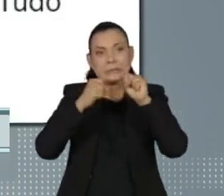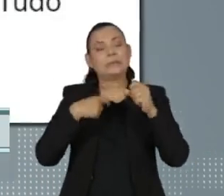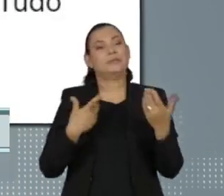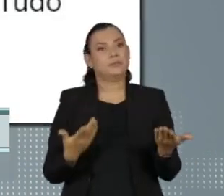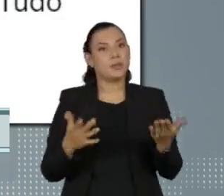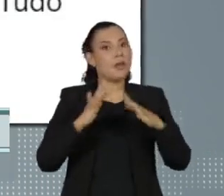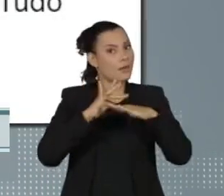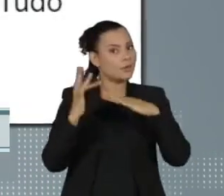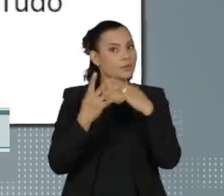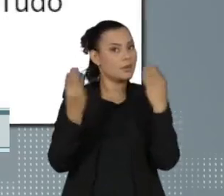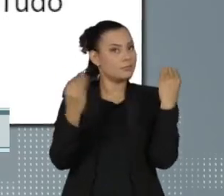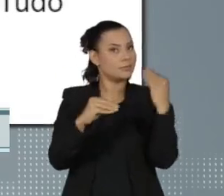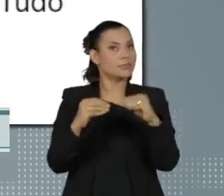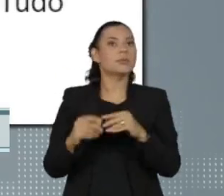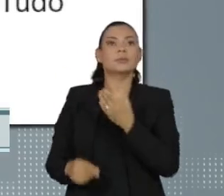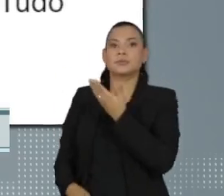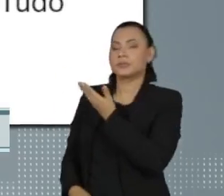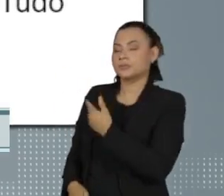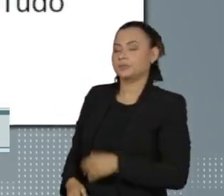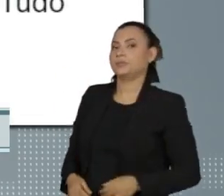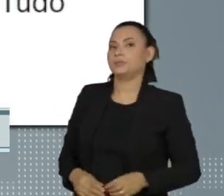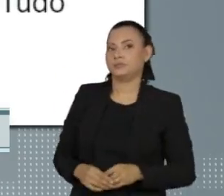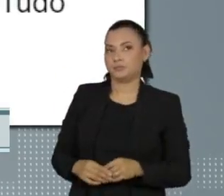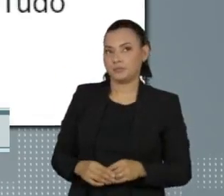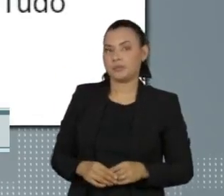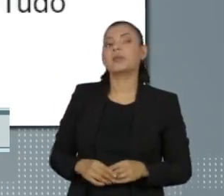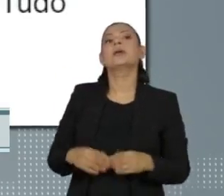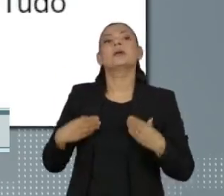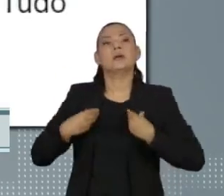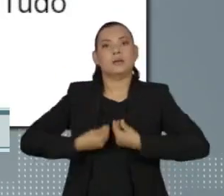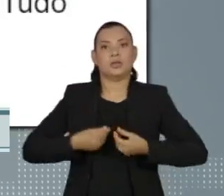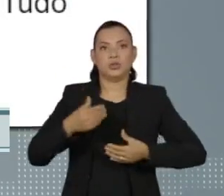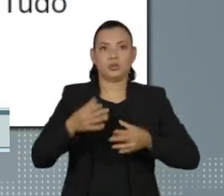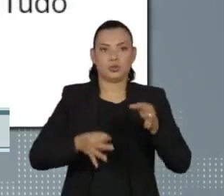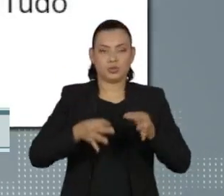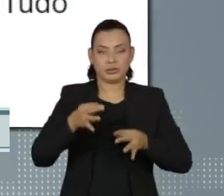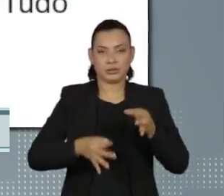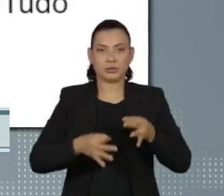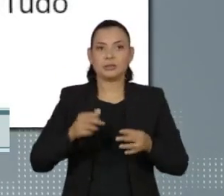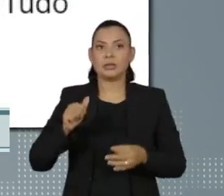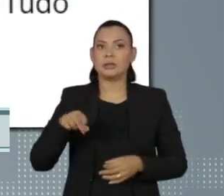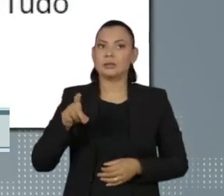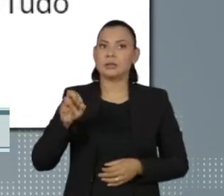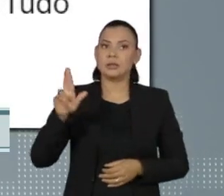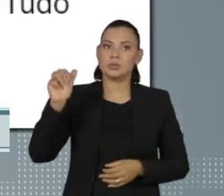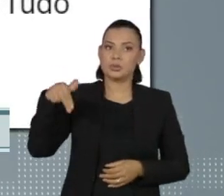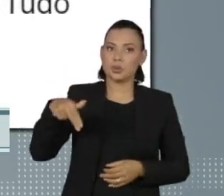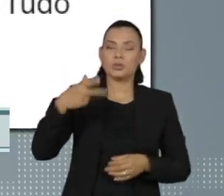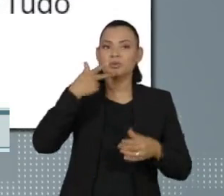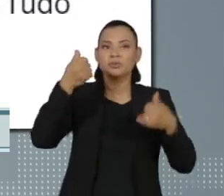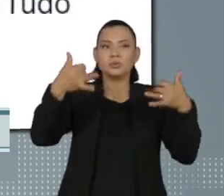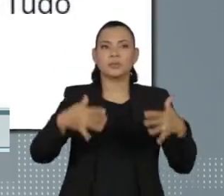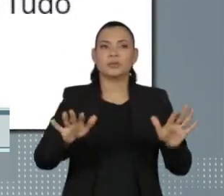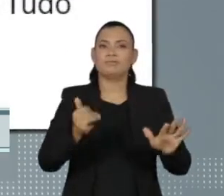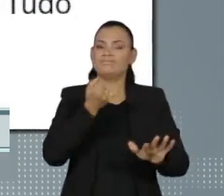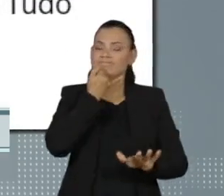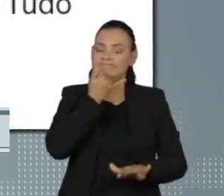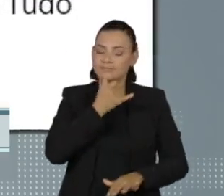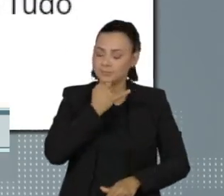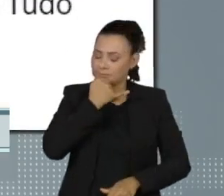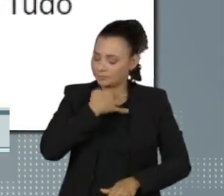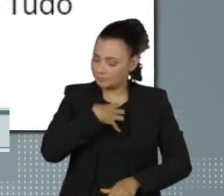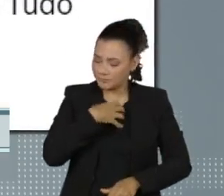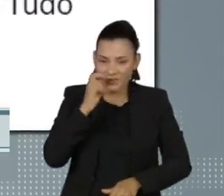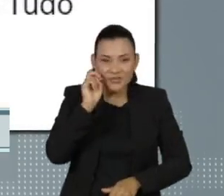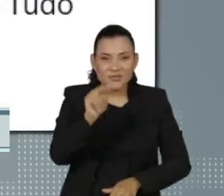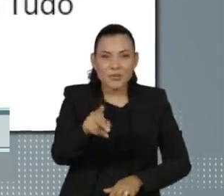pelas redes sociais o ministro da Justiça Anderson Torres disse que Nada justifica as cenas lamentáveis que